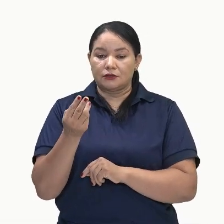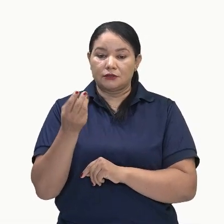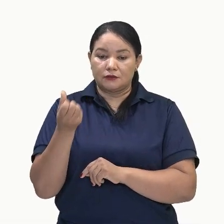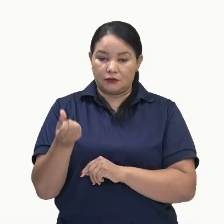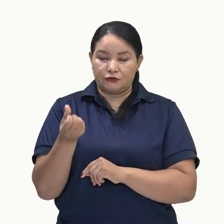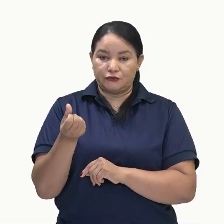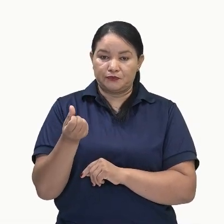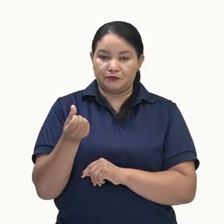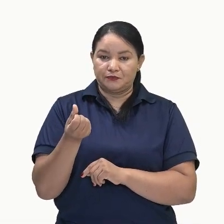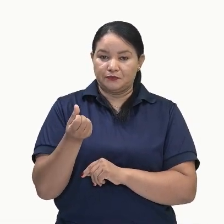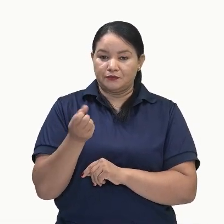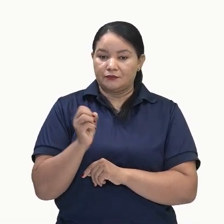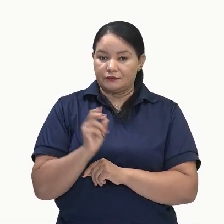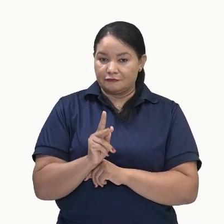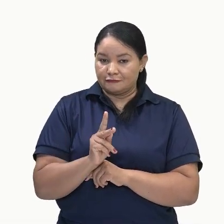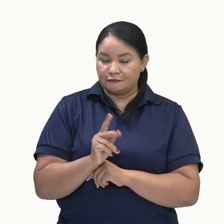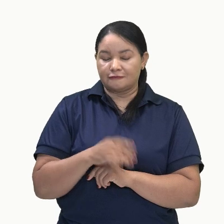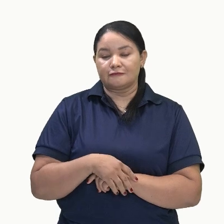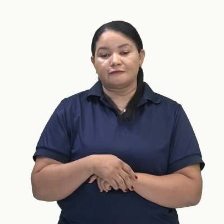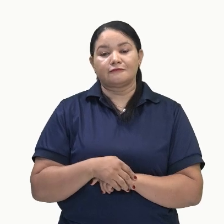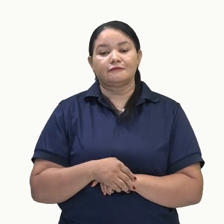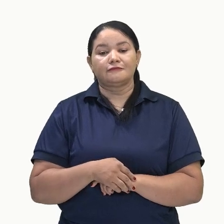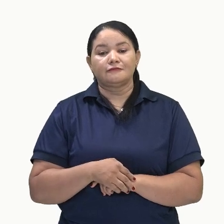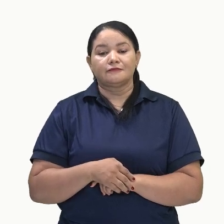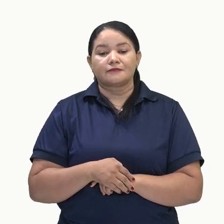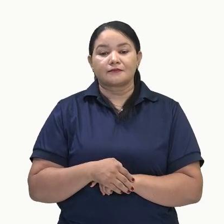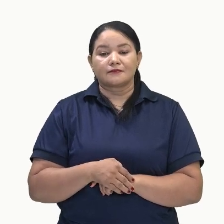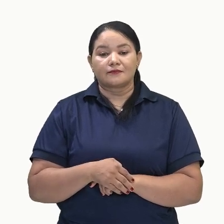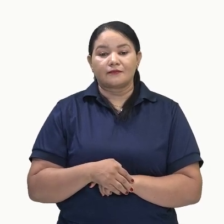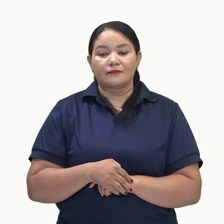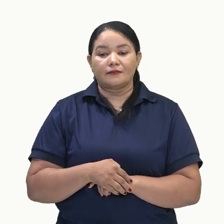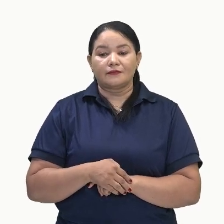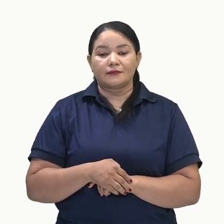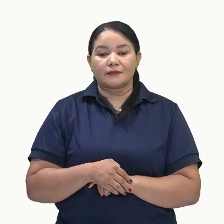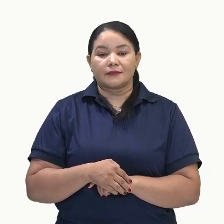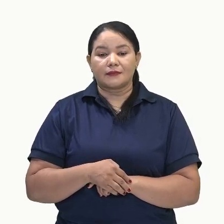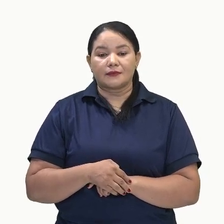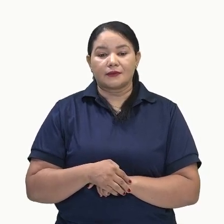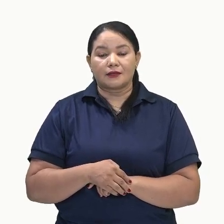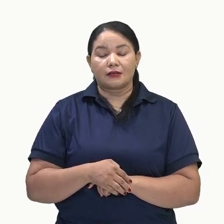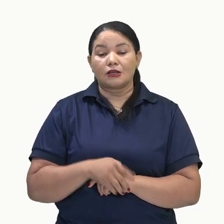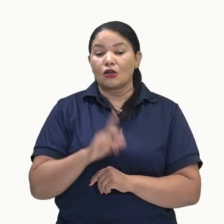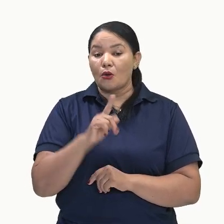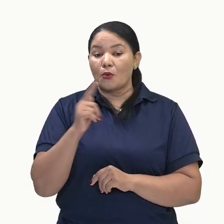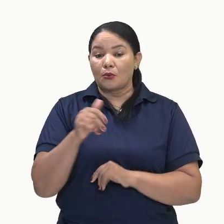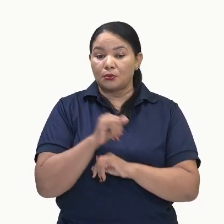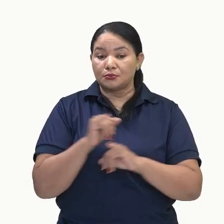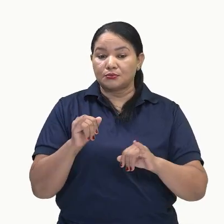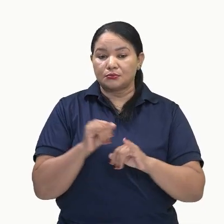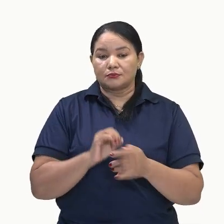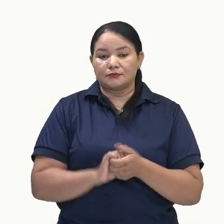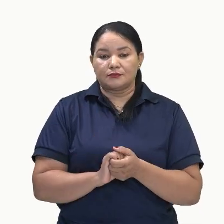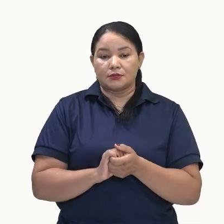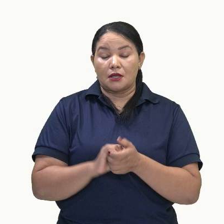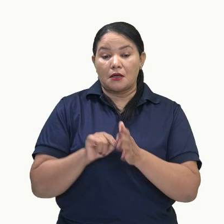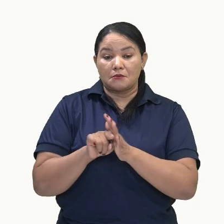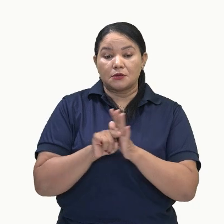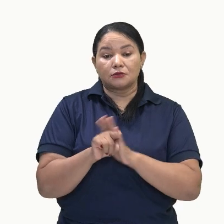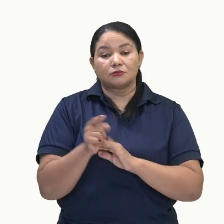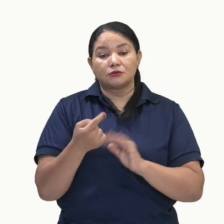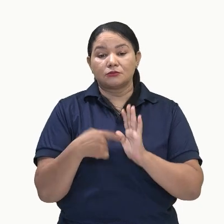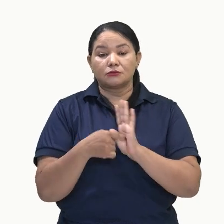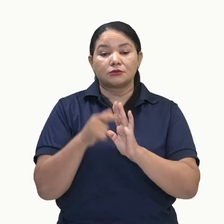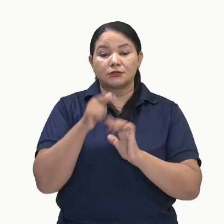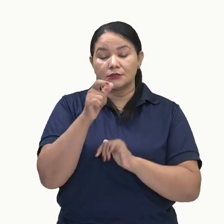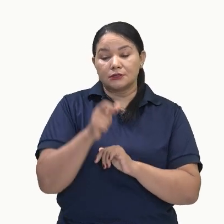0,36. Beleza? Tem outra situação aqui, olha só aqui, ó. Olha outra notícia aqui, ó. Pesquisa mostra perfil de trabalhadores, olha